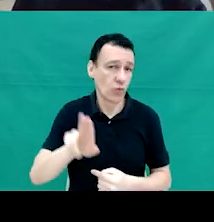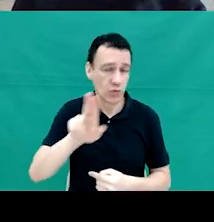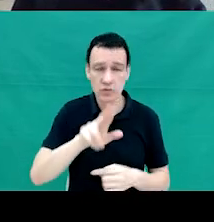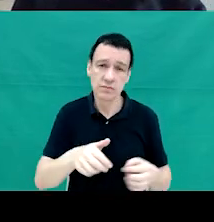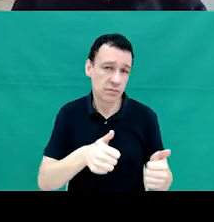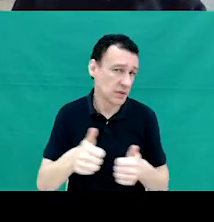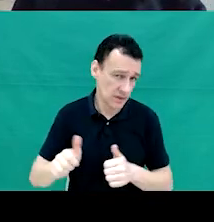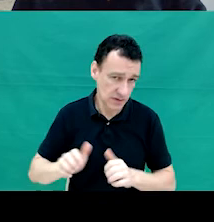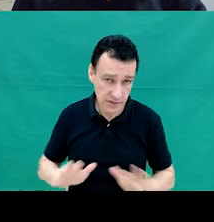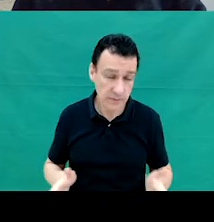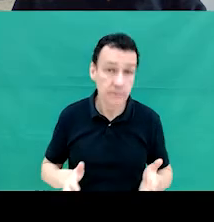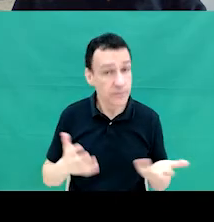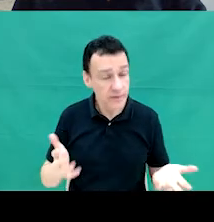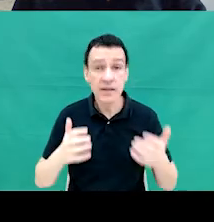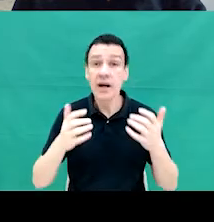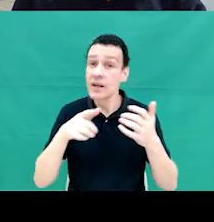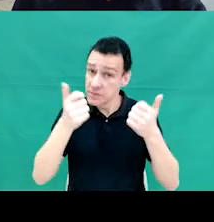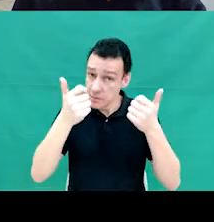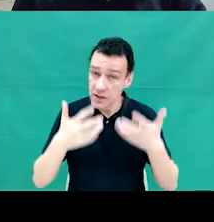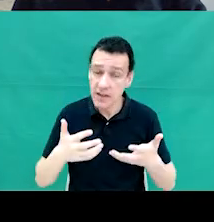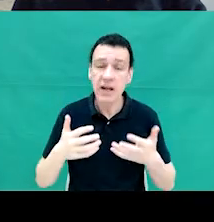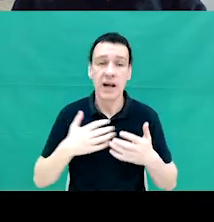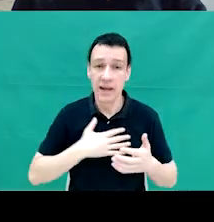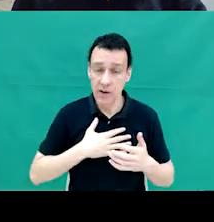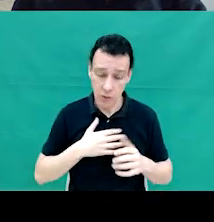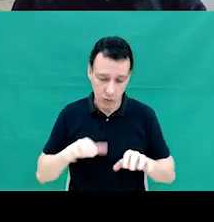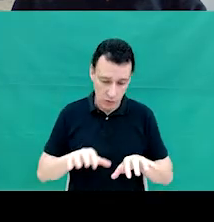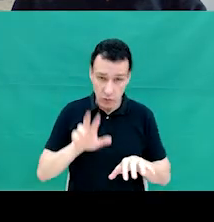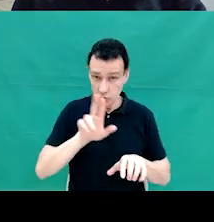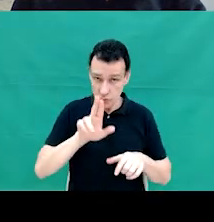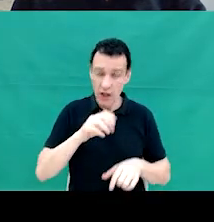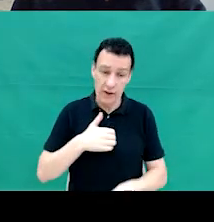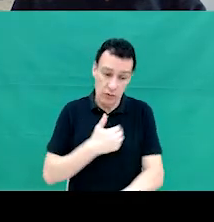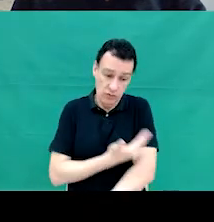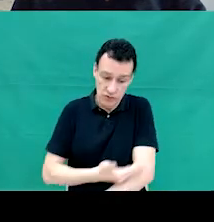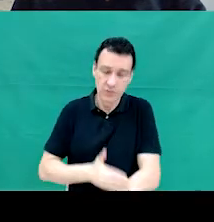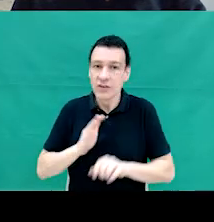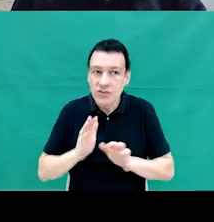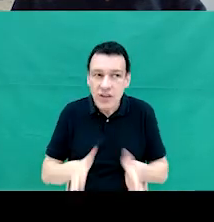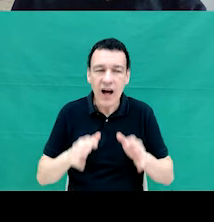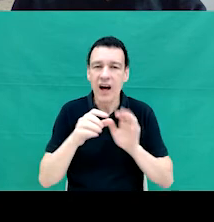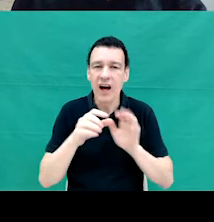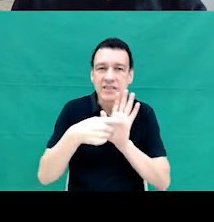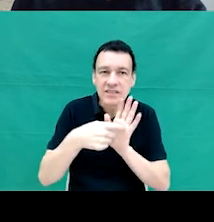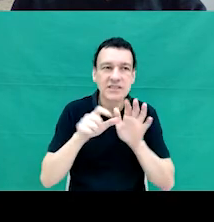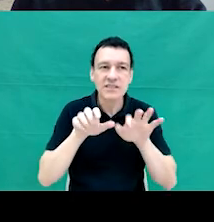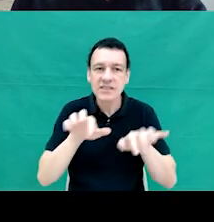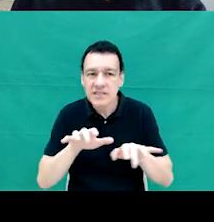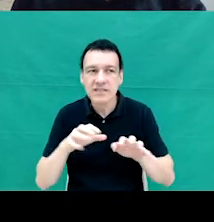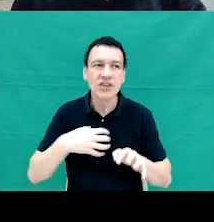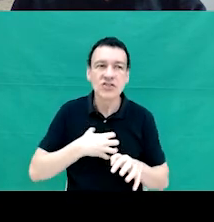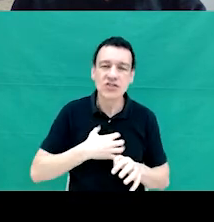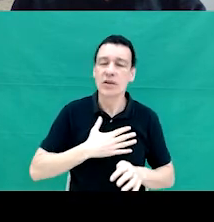de personalizar a forma como ele interage com a sua aplicação, com o seu site, com o seu